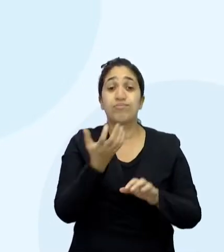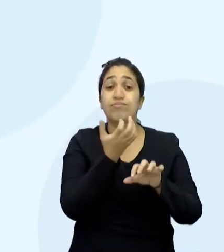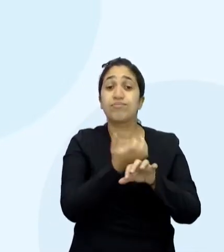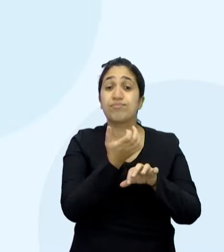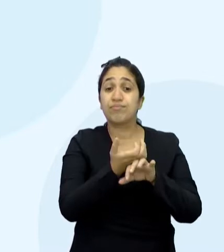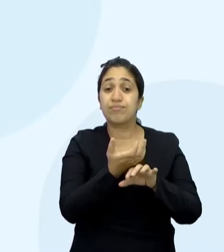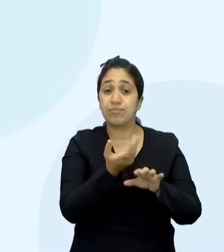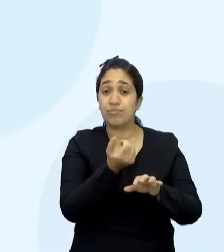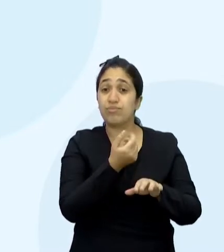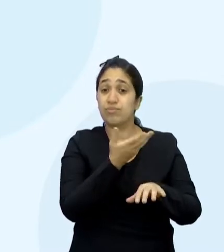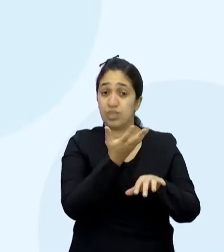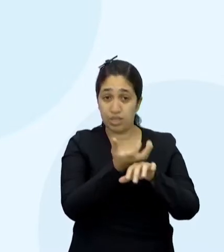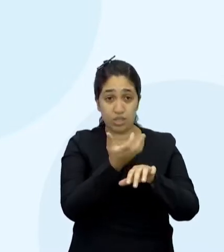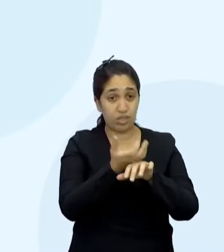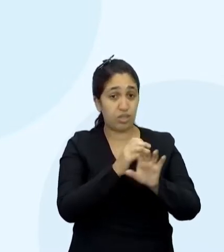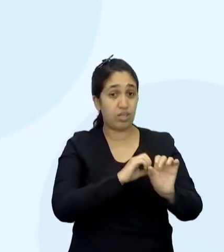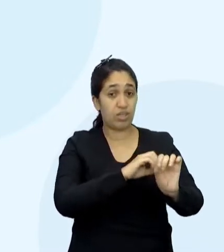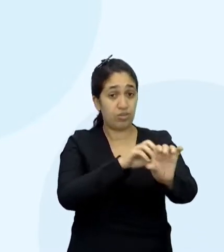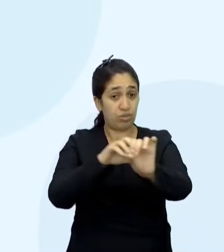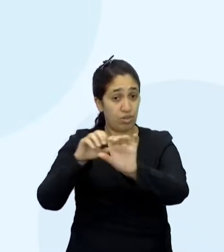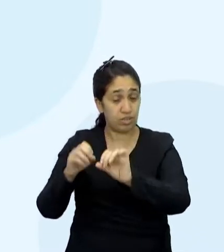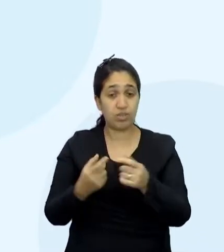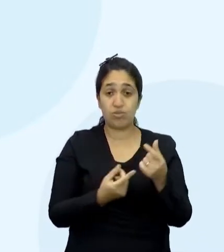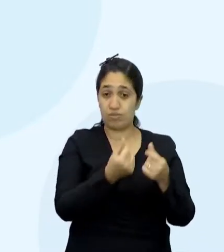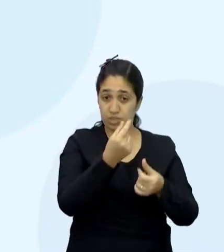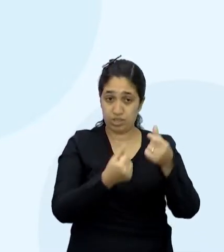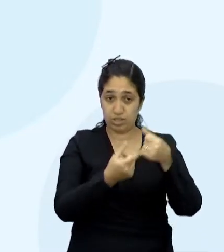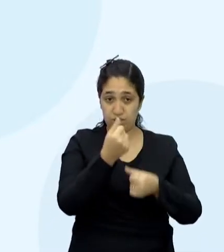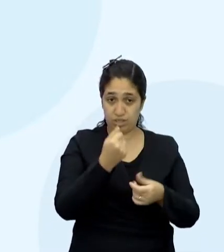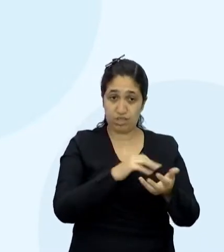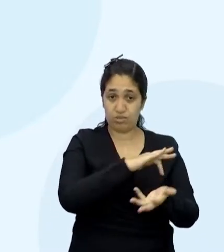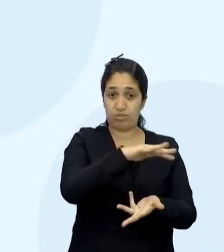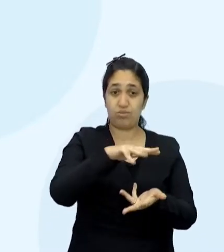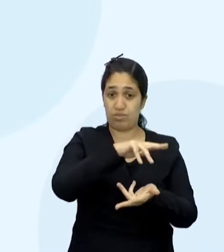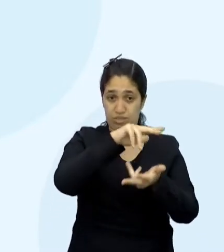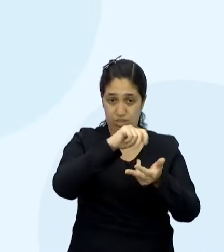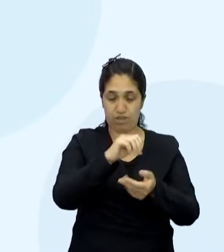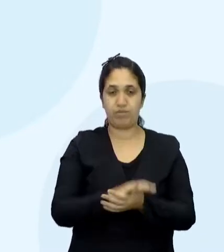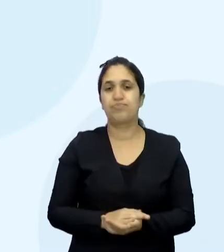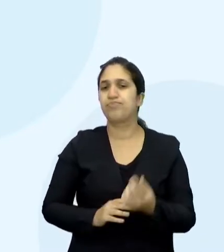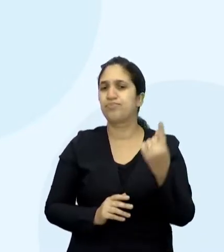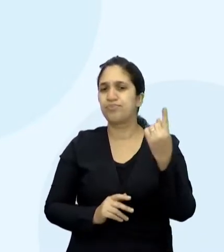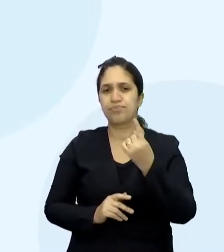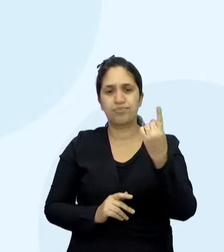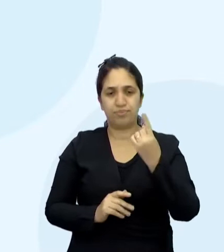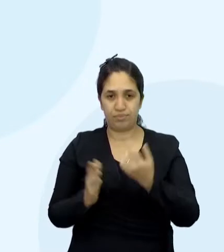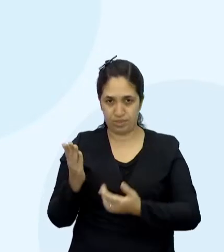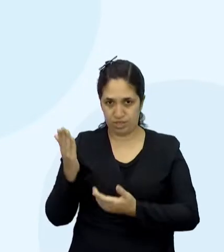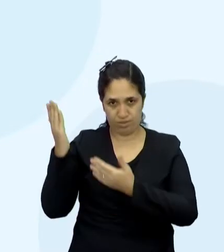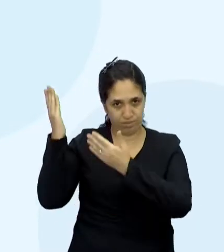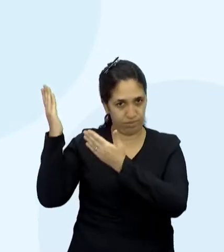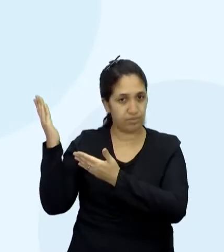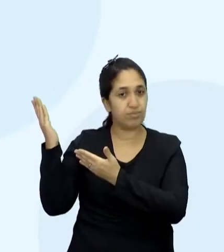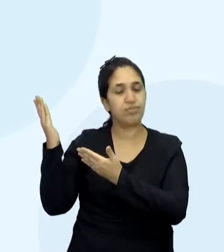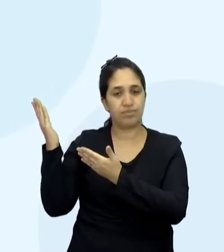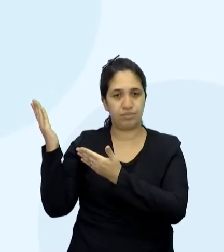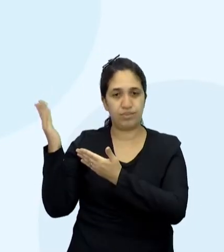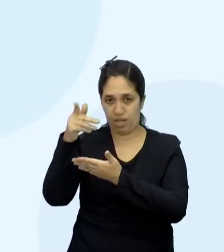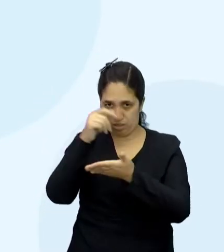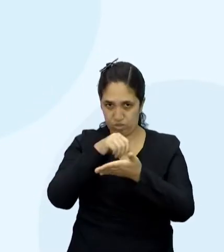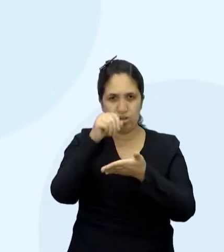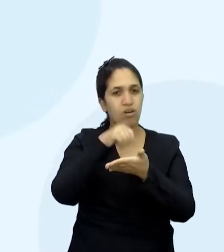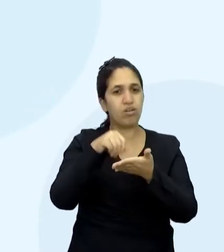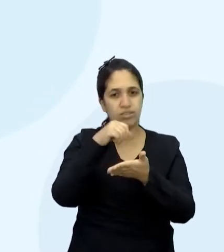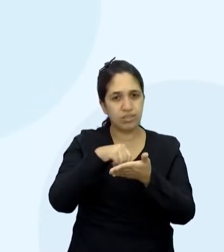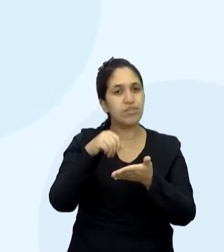né, educação financeira sustentável. Primeira definição que se vocês não ouviram falar, anotem aí no caderno